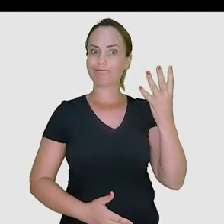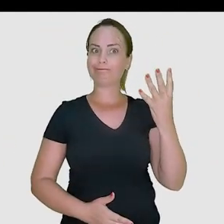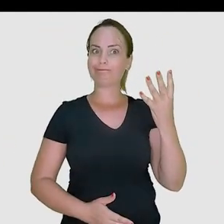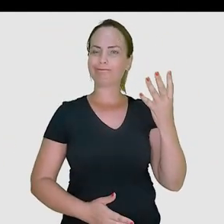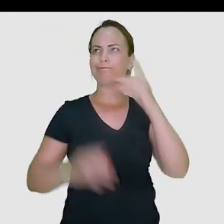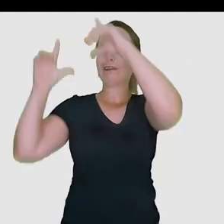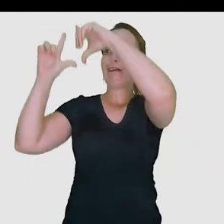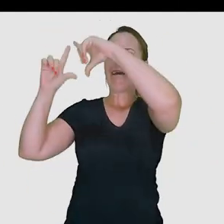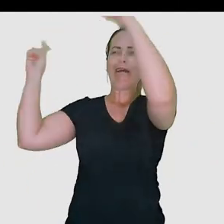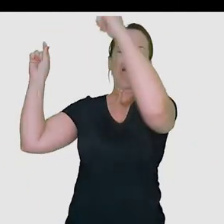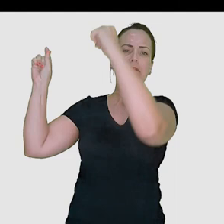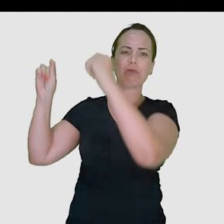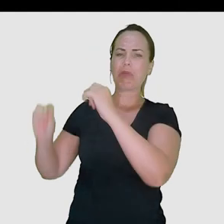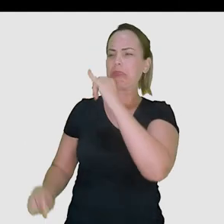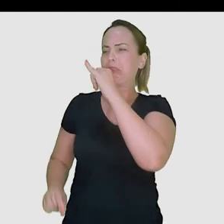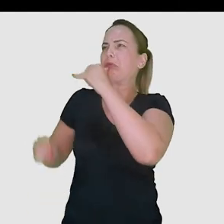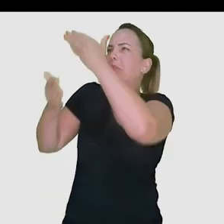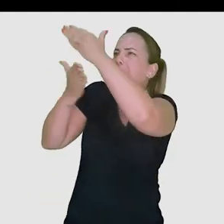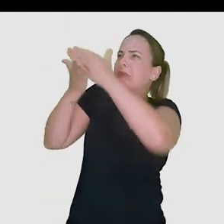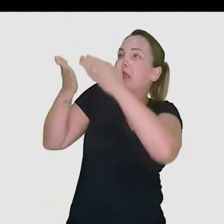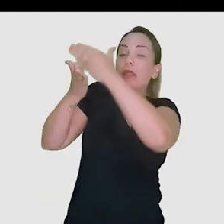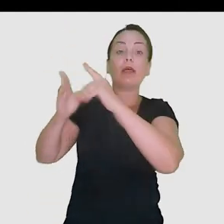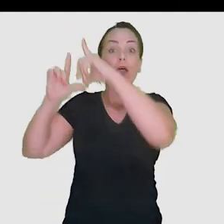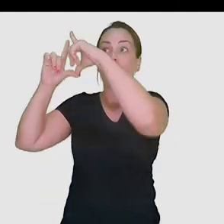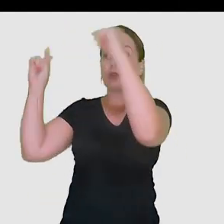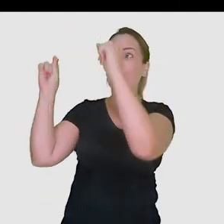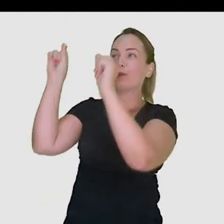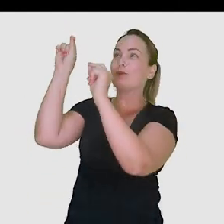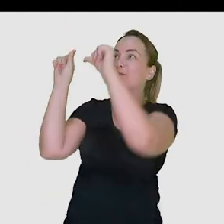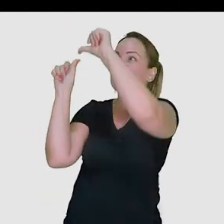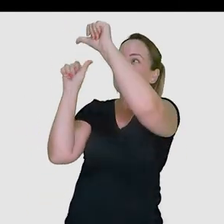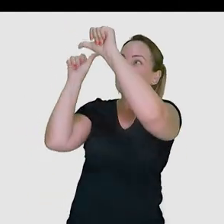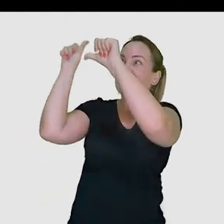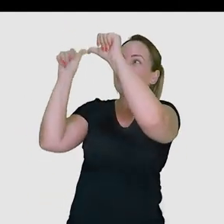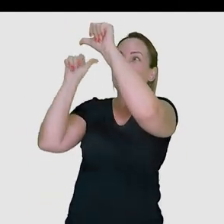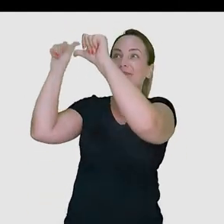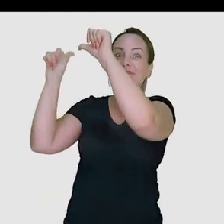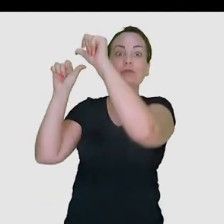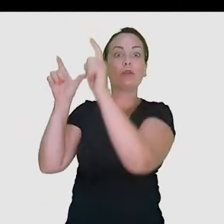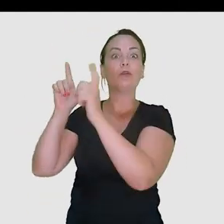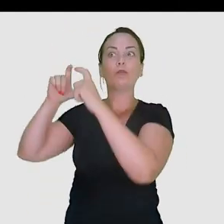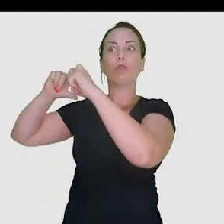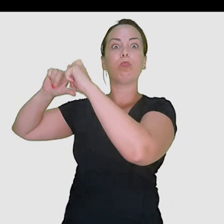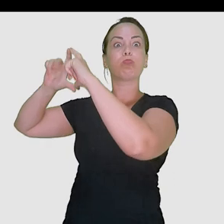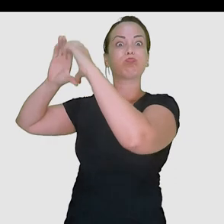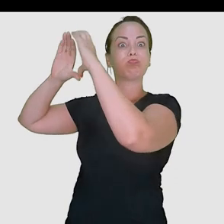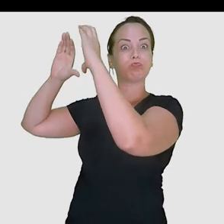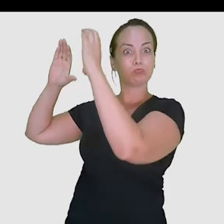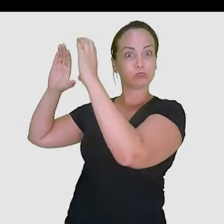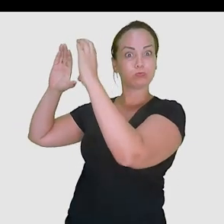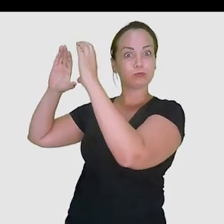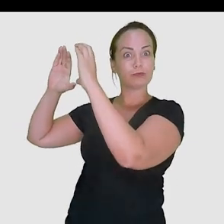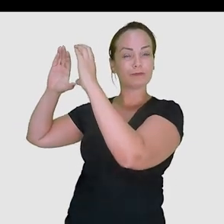frequentemente, deixando a Lua em pedaços. A Lua juntava seus pedaços e, à medida que os recolhia,